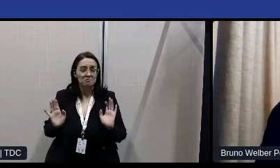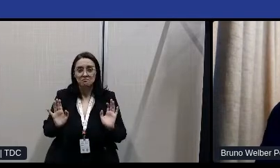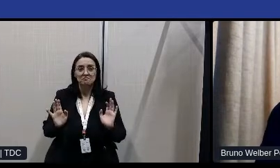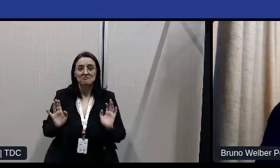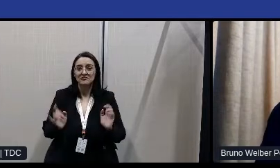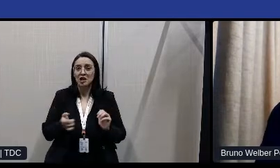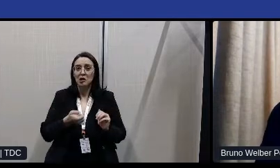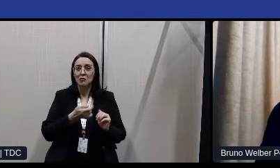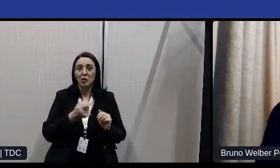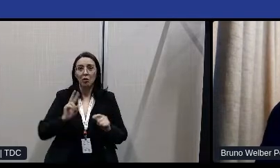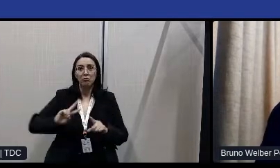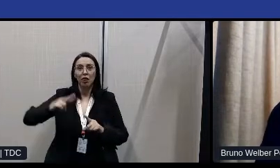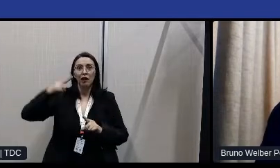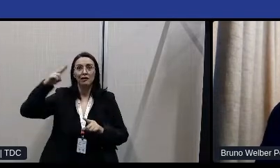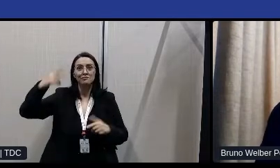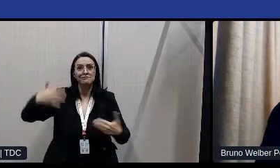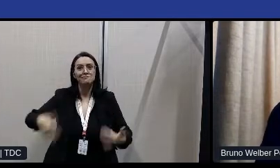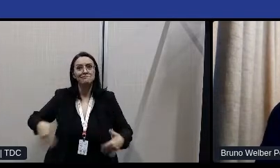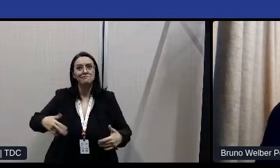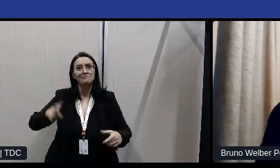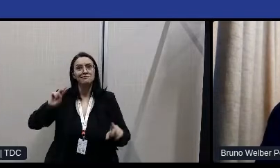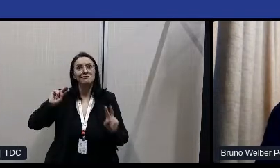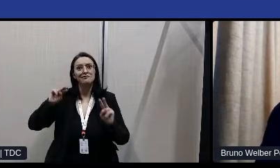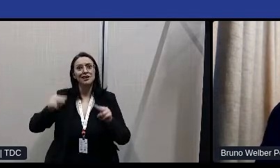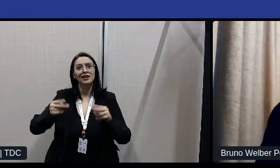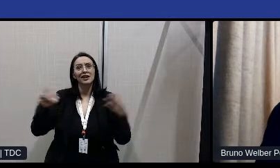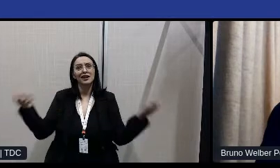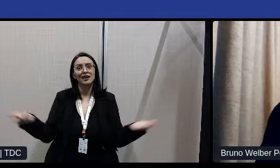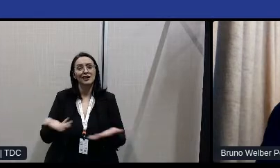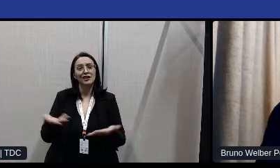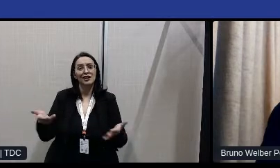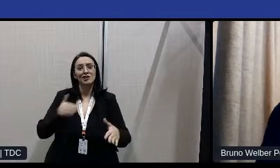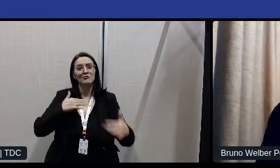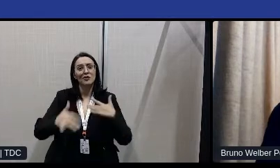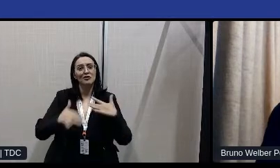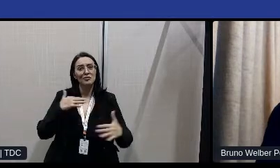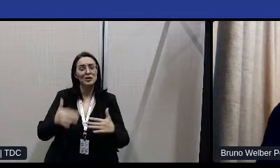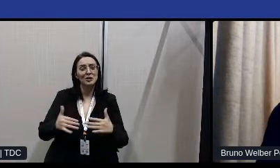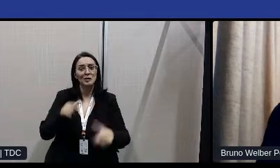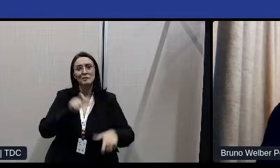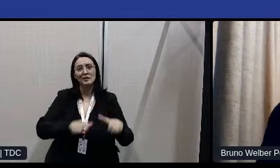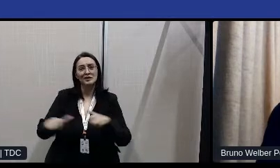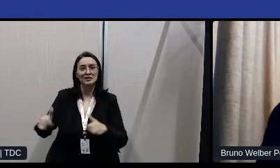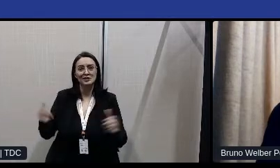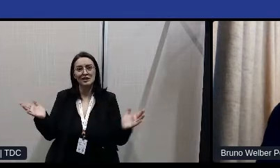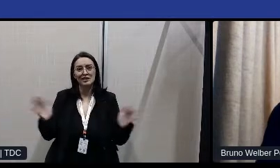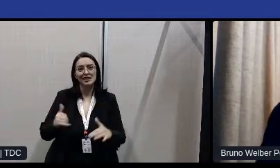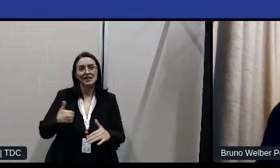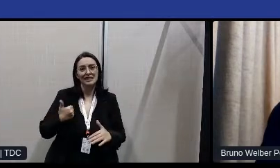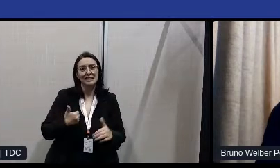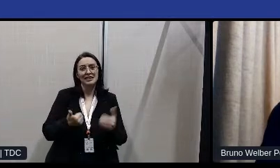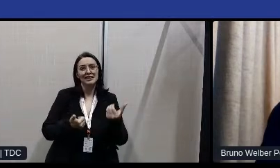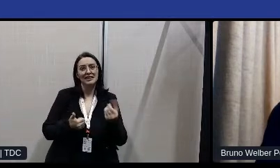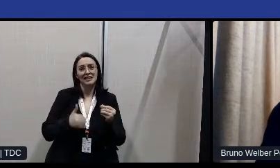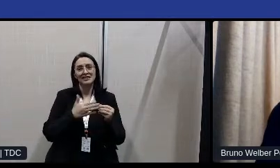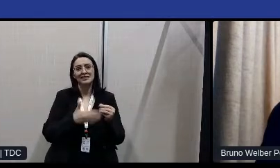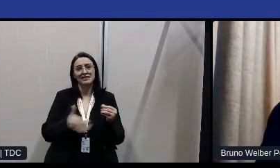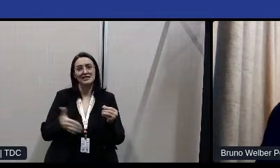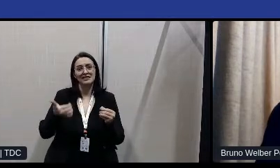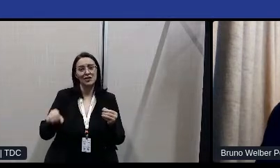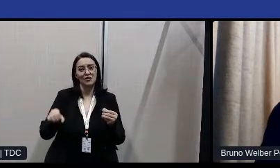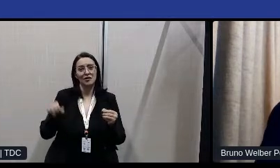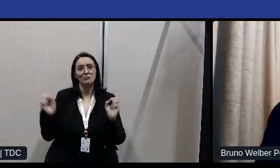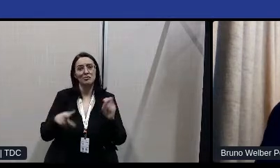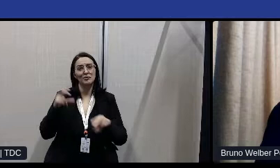até interessante a gente olhar também por esse lado, que assim como teve esse movimento de mais pessoas de 10 a 19 anos, entrando para a